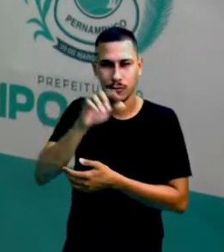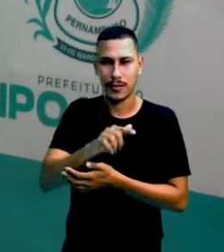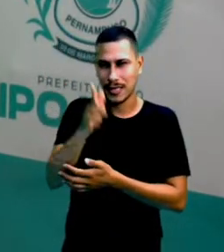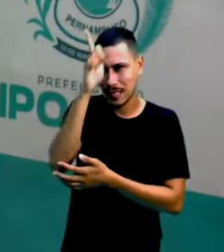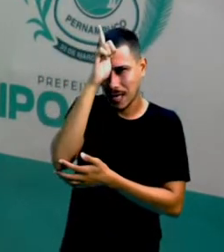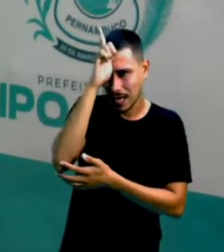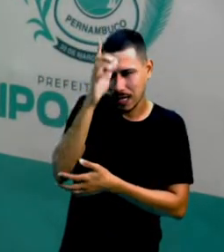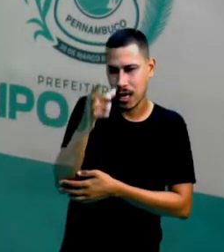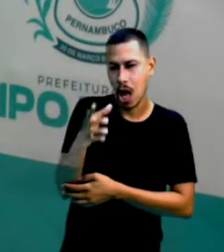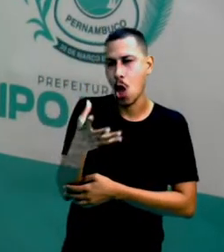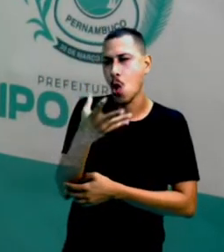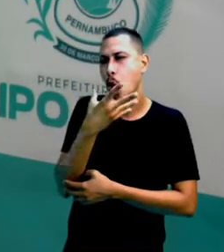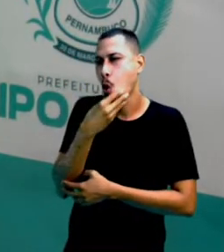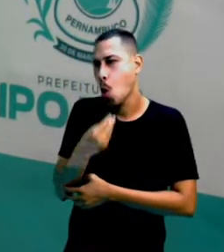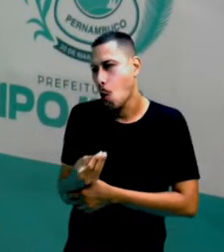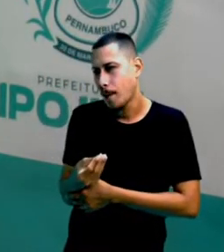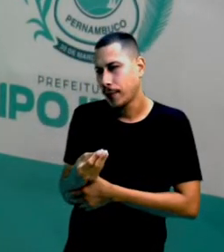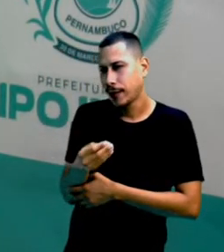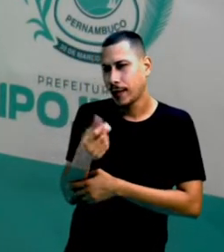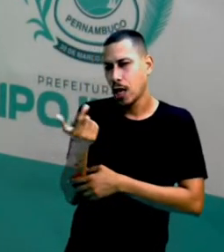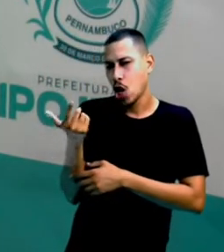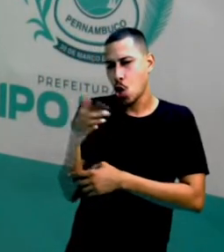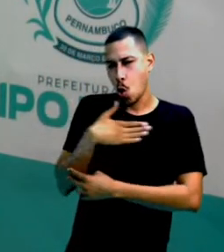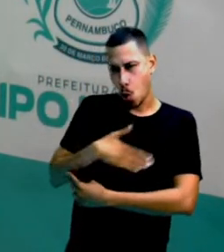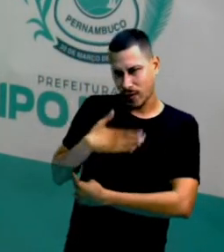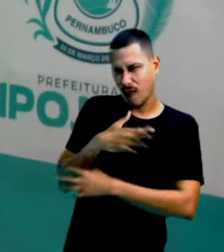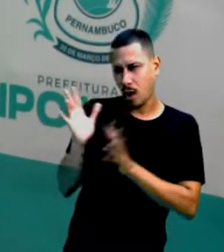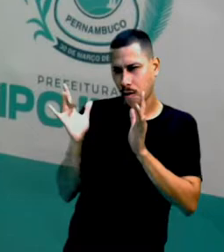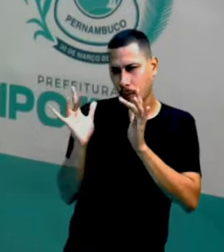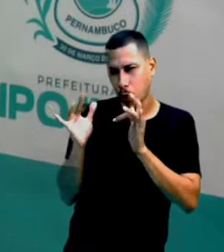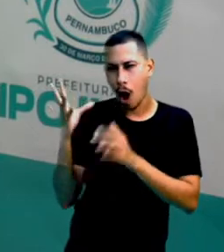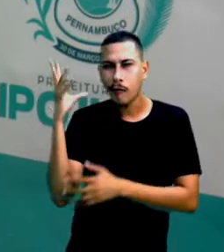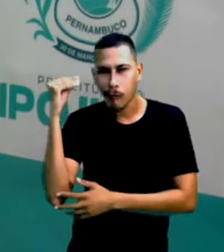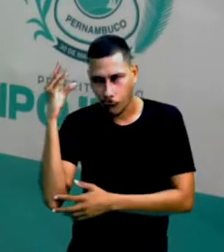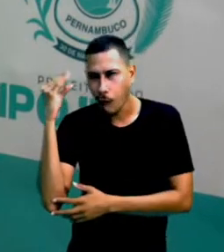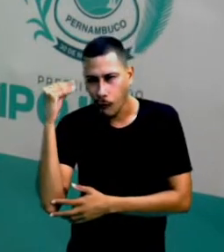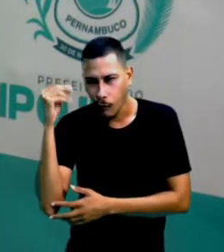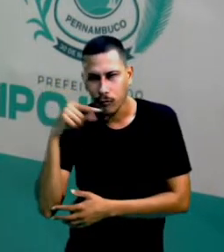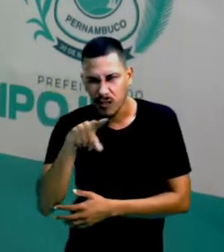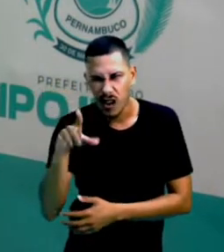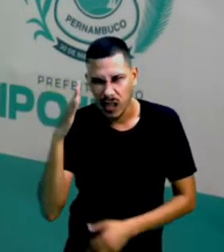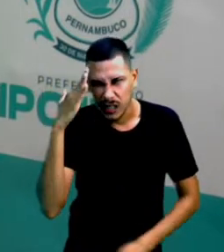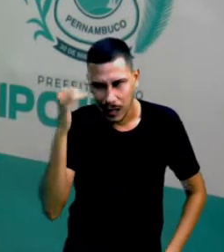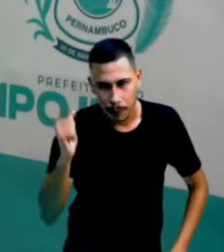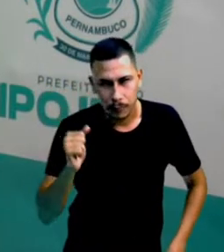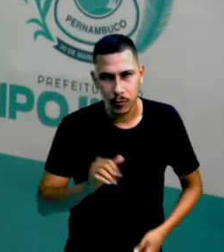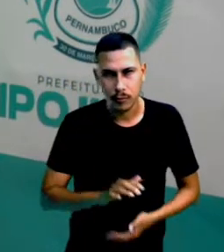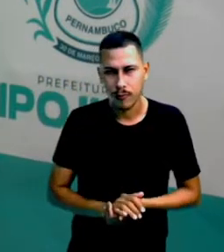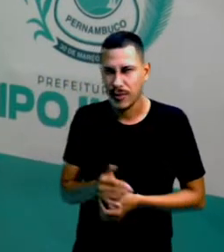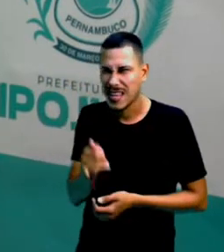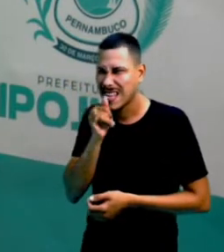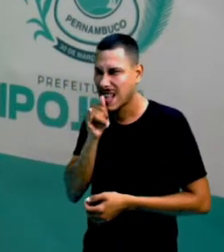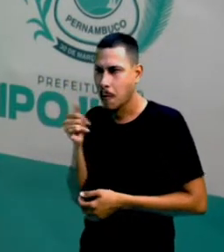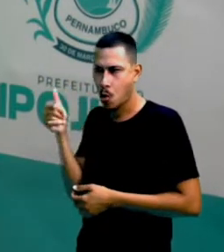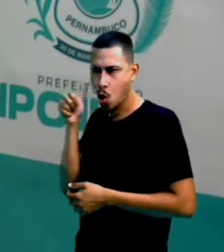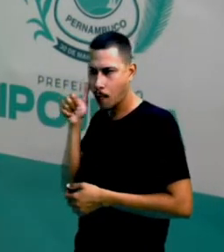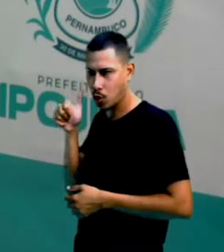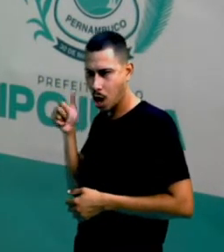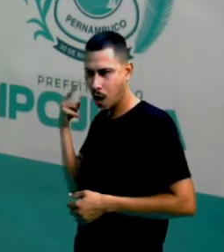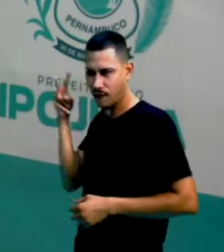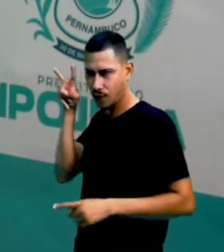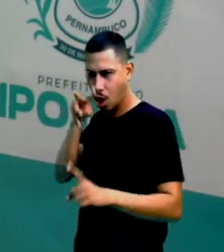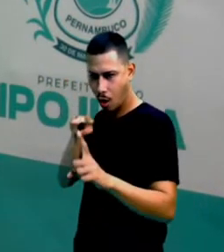a Deus é muito paquerador é muito namorador muito xavequeiro tá ligado chegava assim chá de casa mesmo